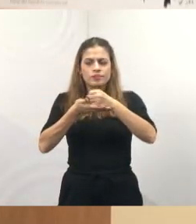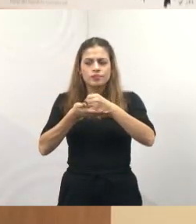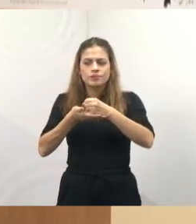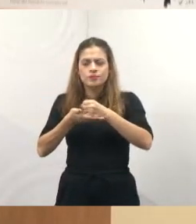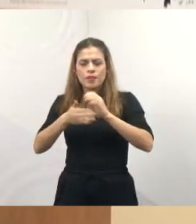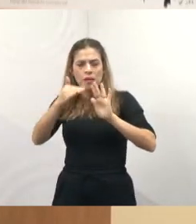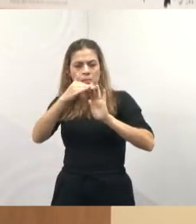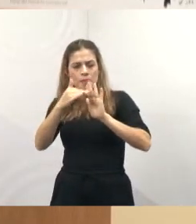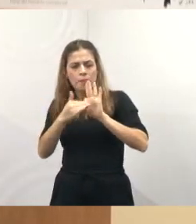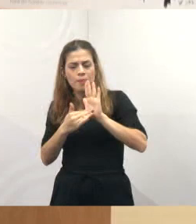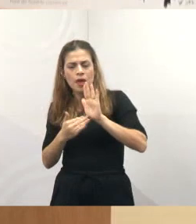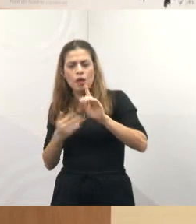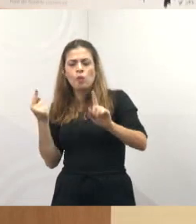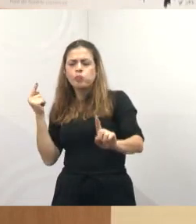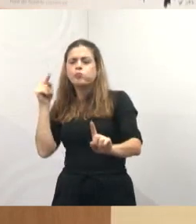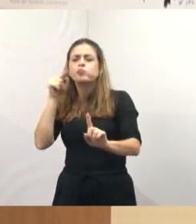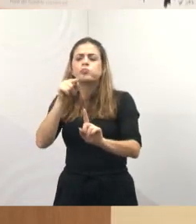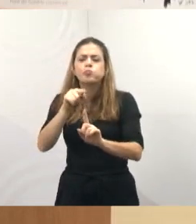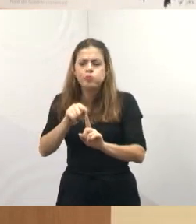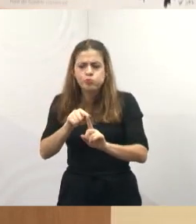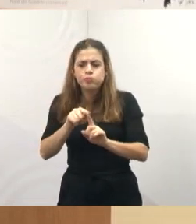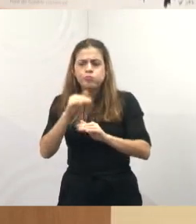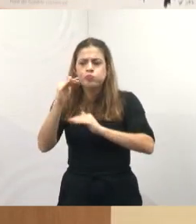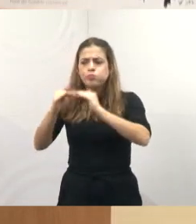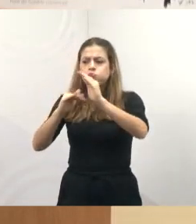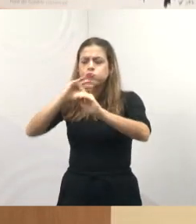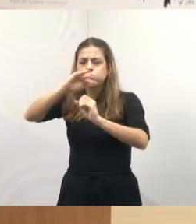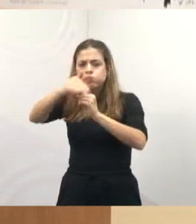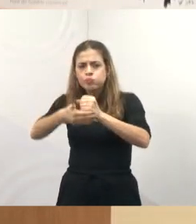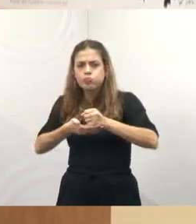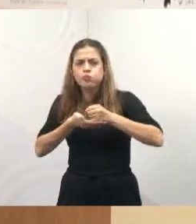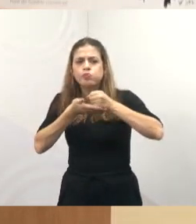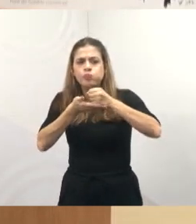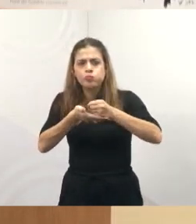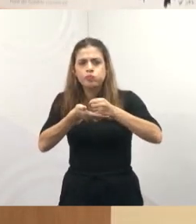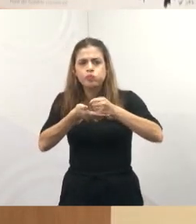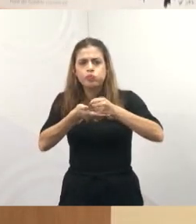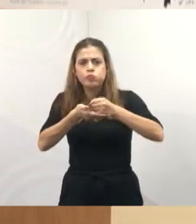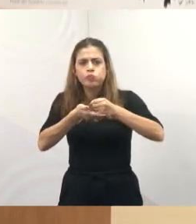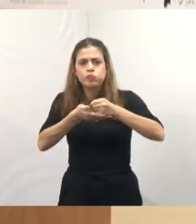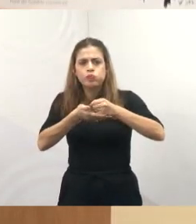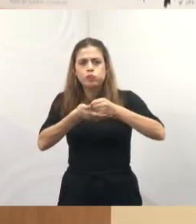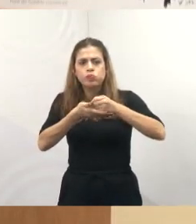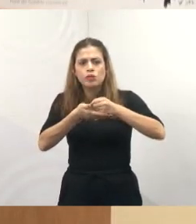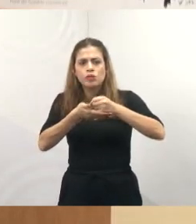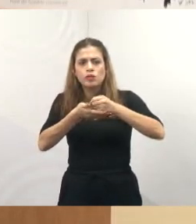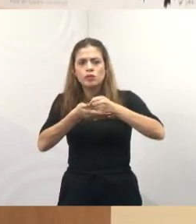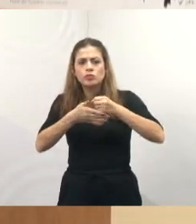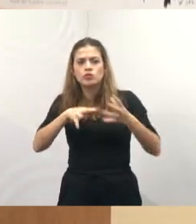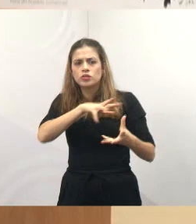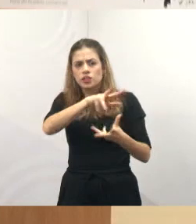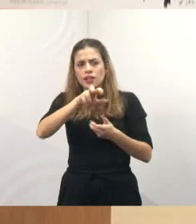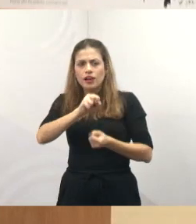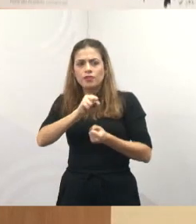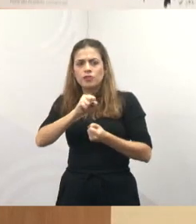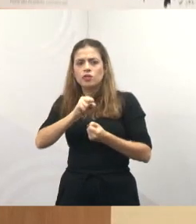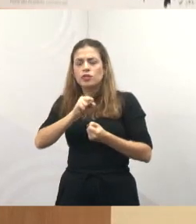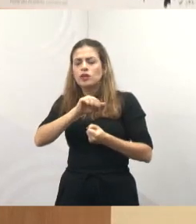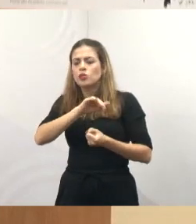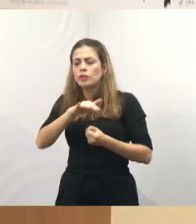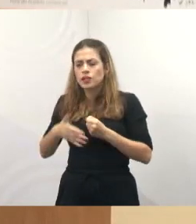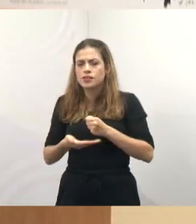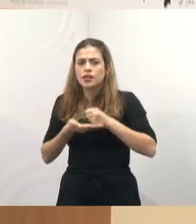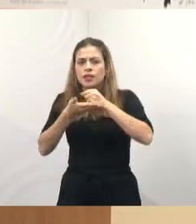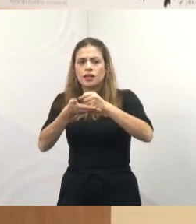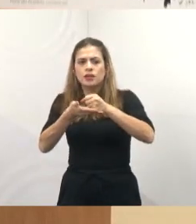objetivos do desenvolvimento sustentável, que são as famosas ODS, e vincular isto ao orçamento, vincular isso à gestão das